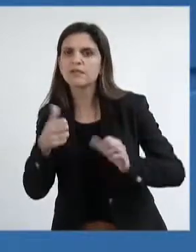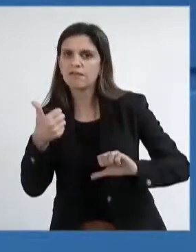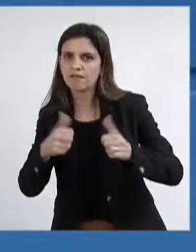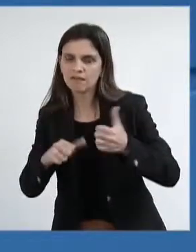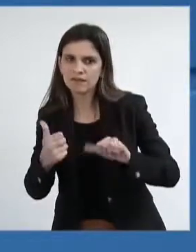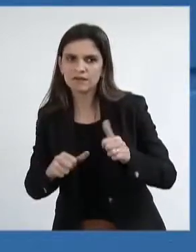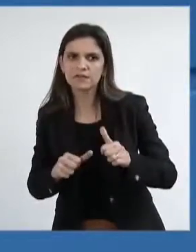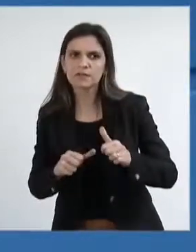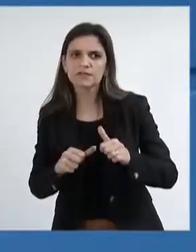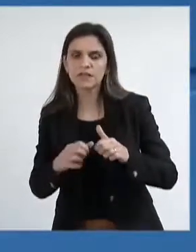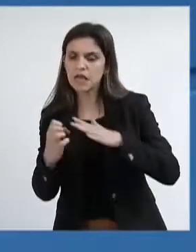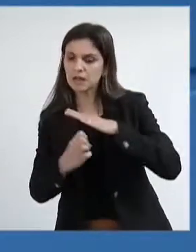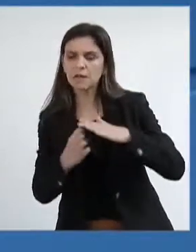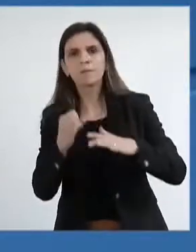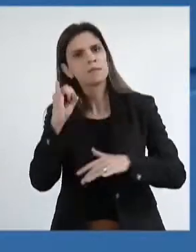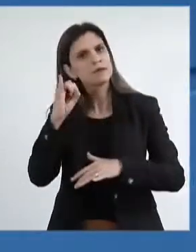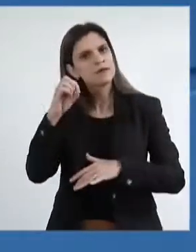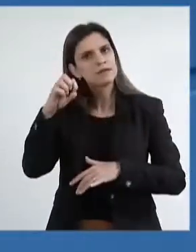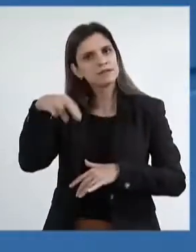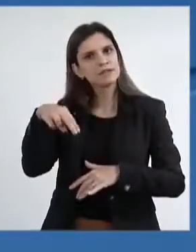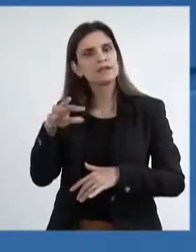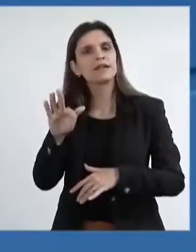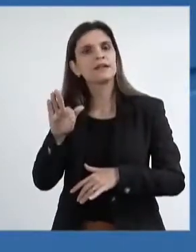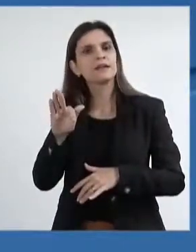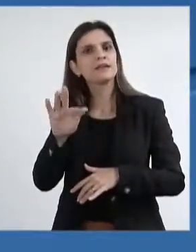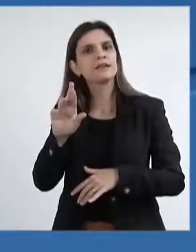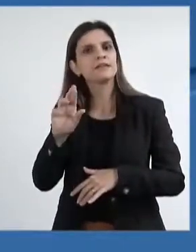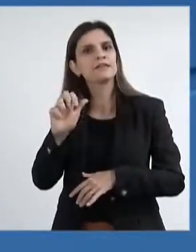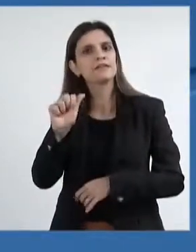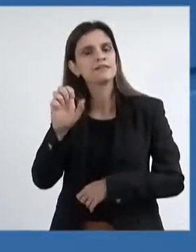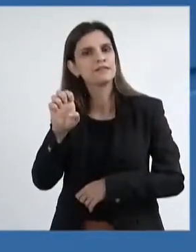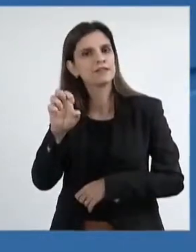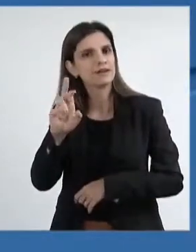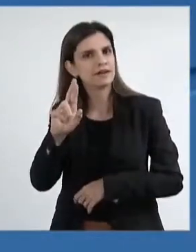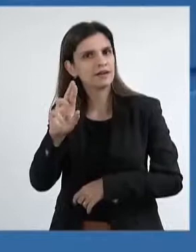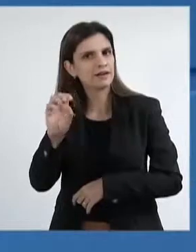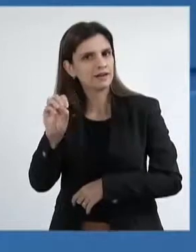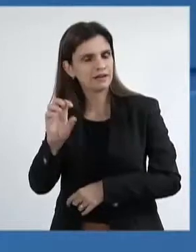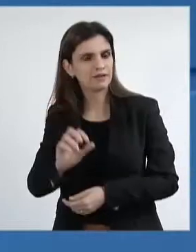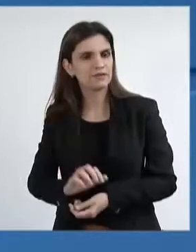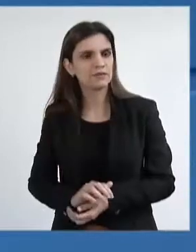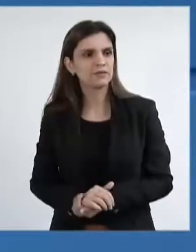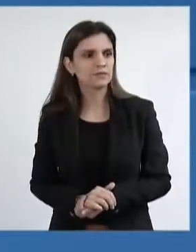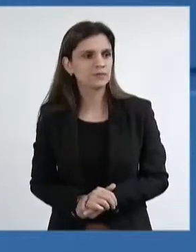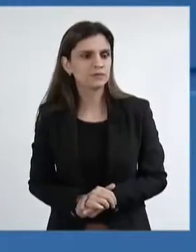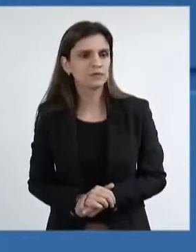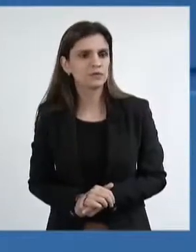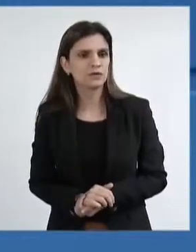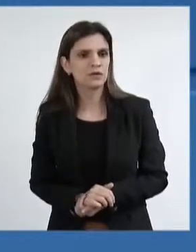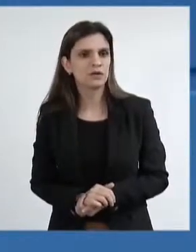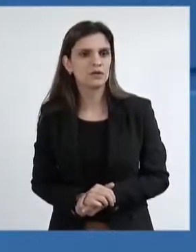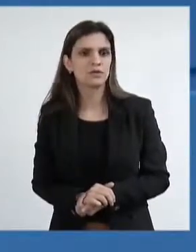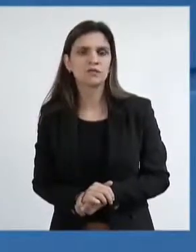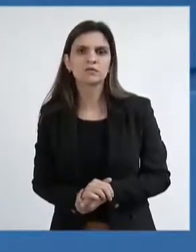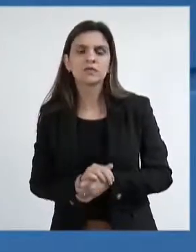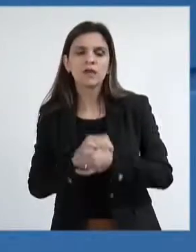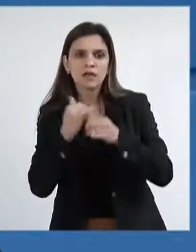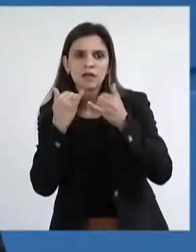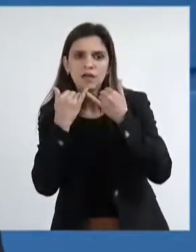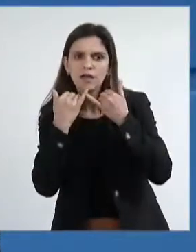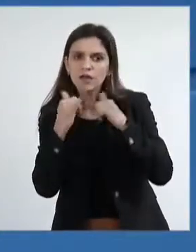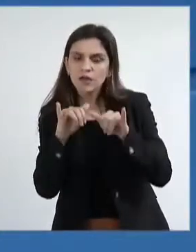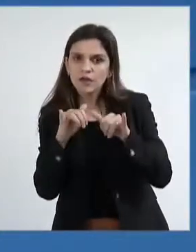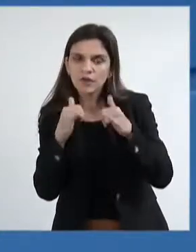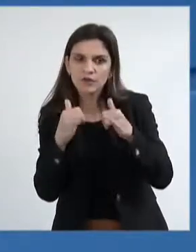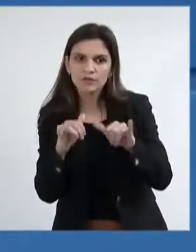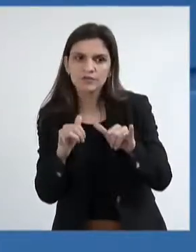da Infraero. Então, quanto a esse aspecto, total concordância. Qual foi o ponto de pronunciamento? O recurso